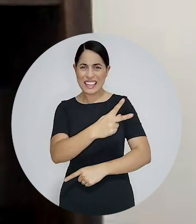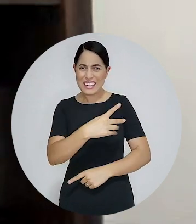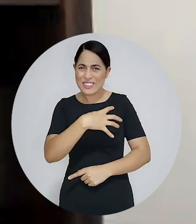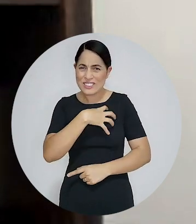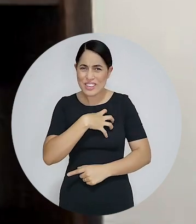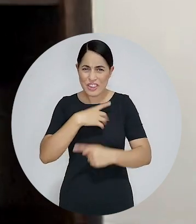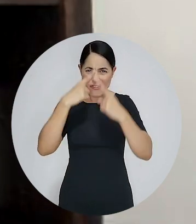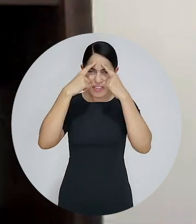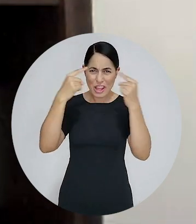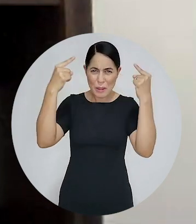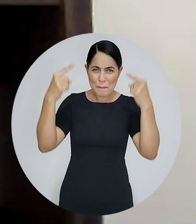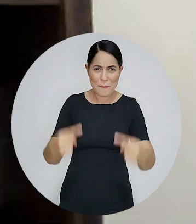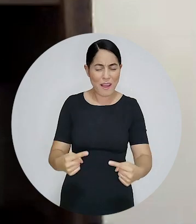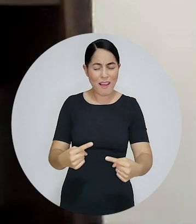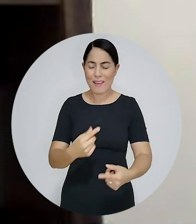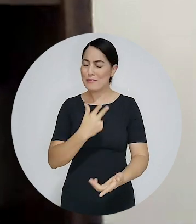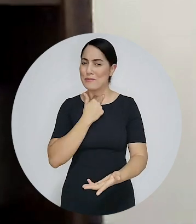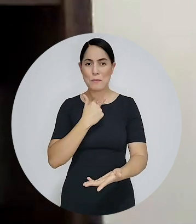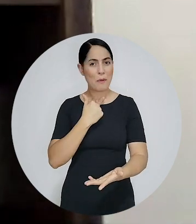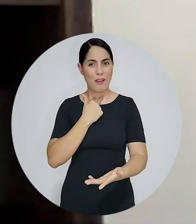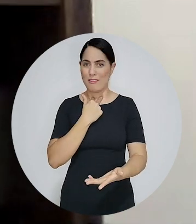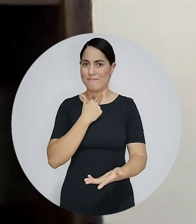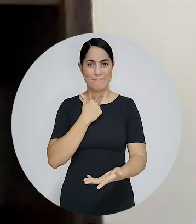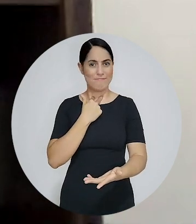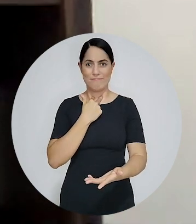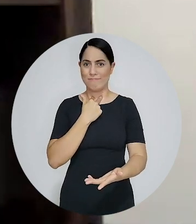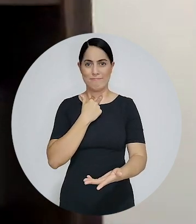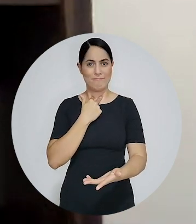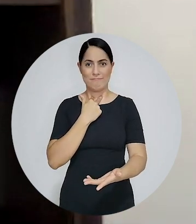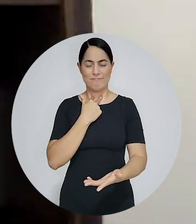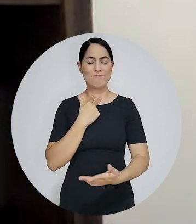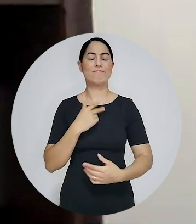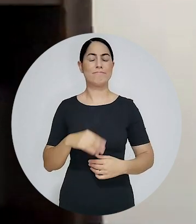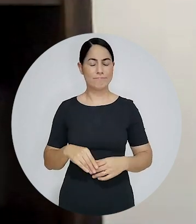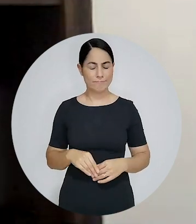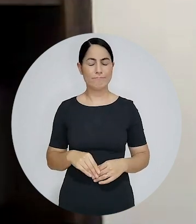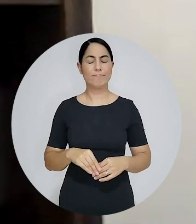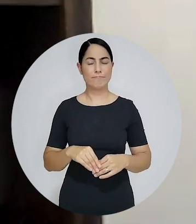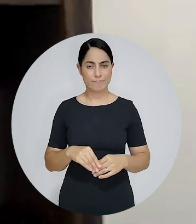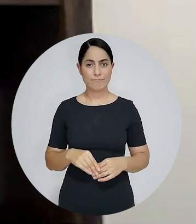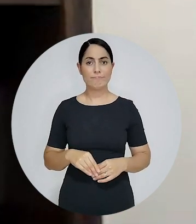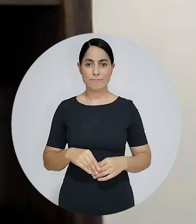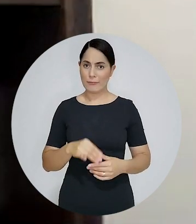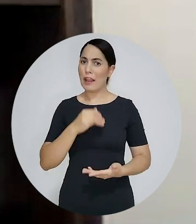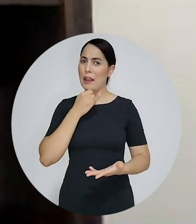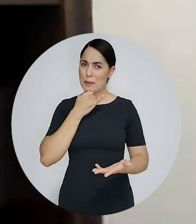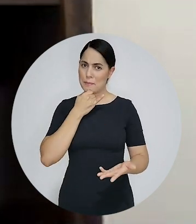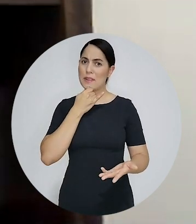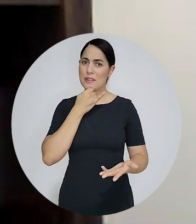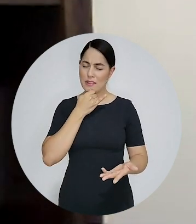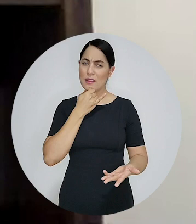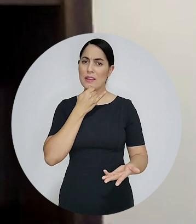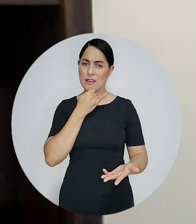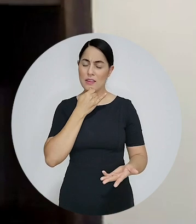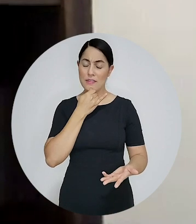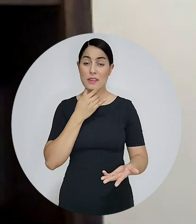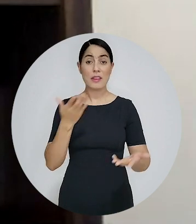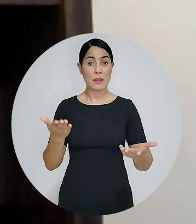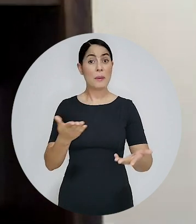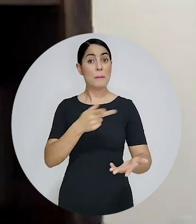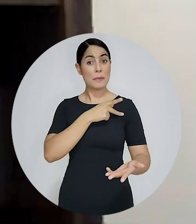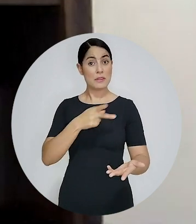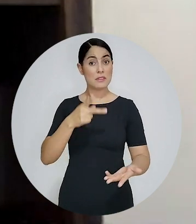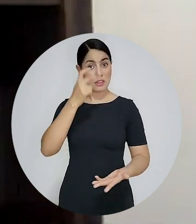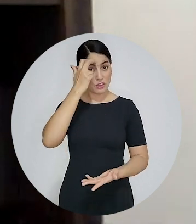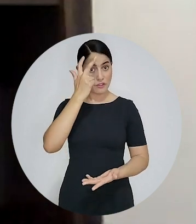atuar daquela maneira como vimos ocorrer neste lamentável episódio. Foi mais do que, como